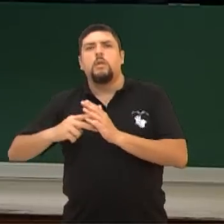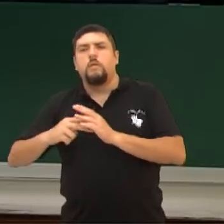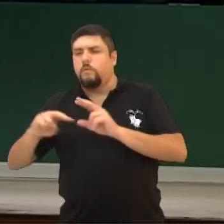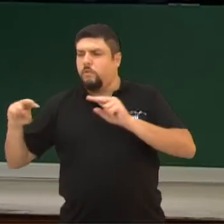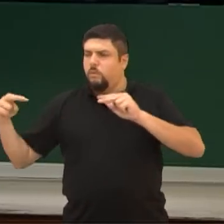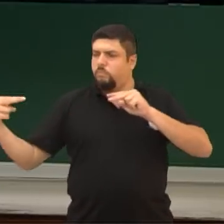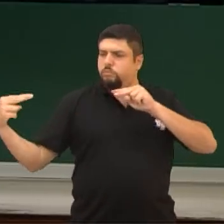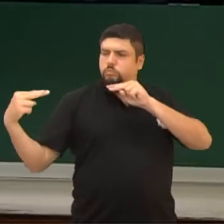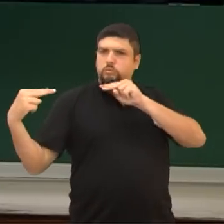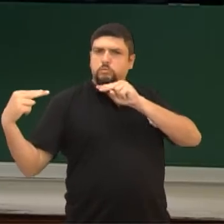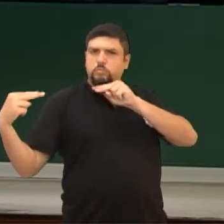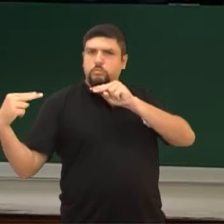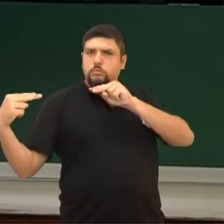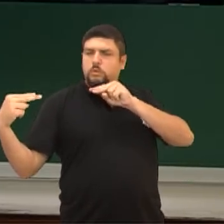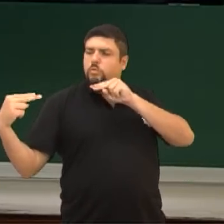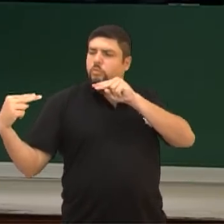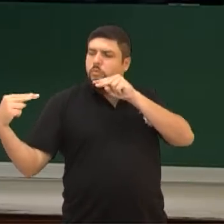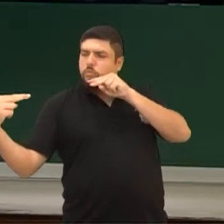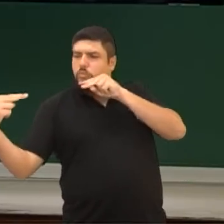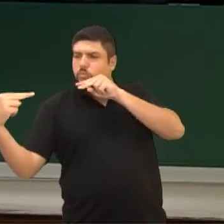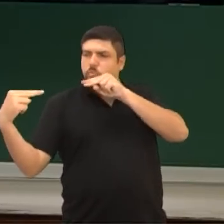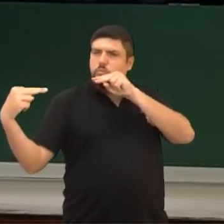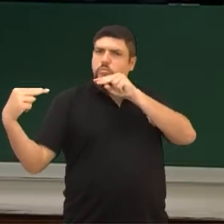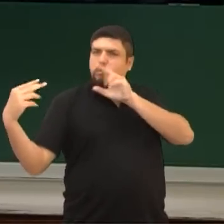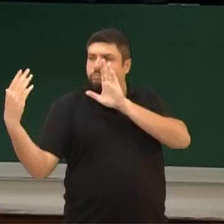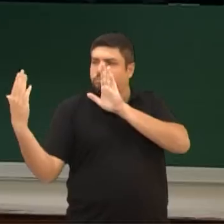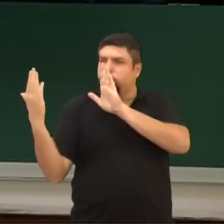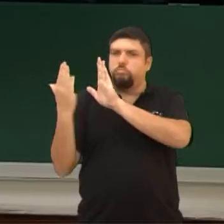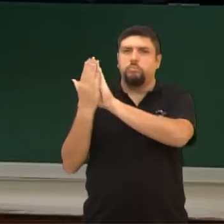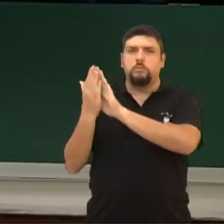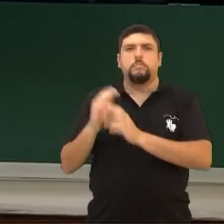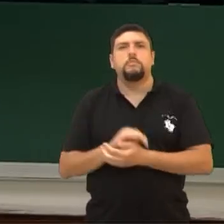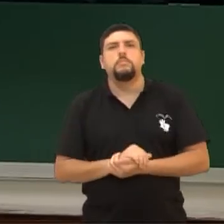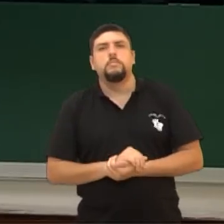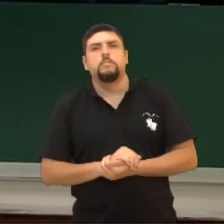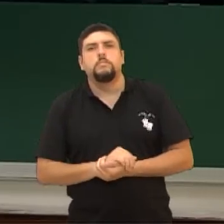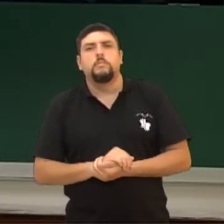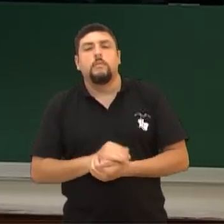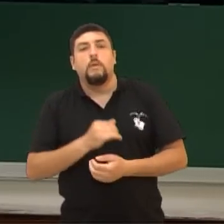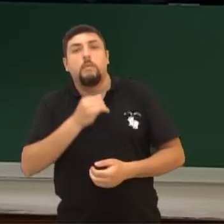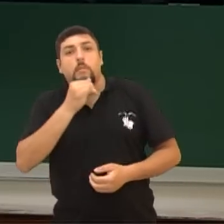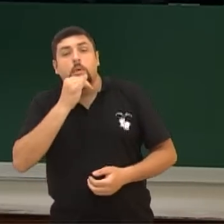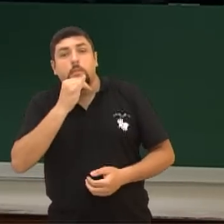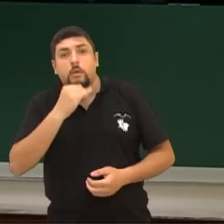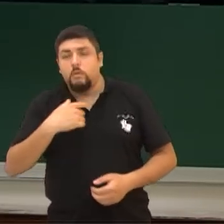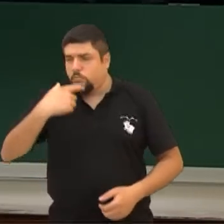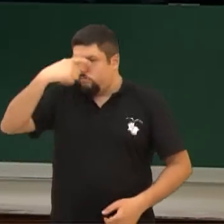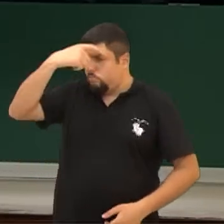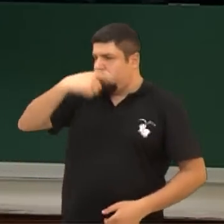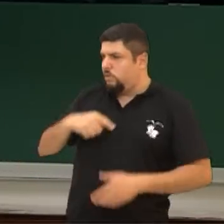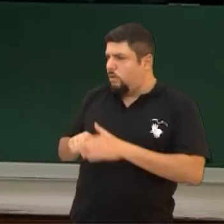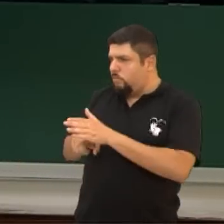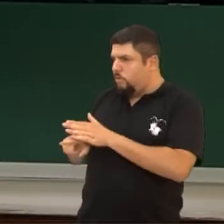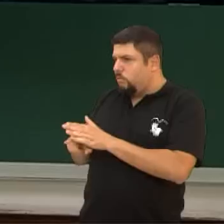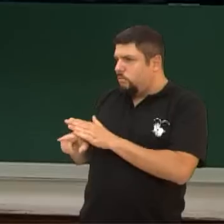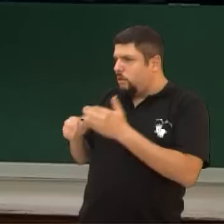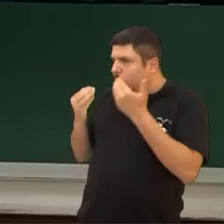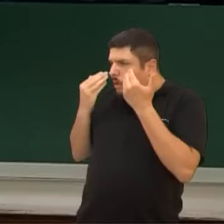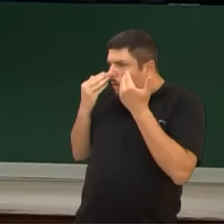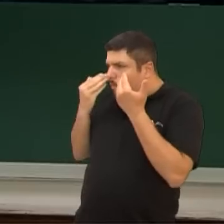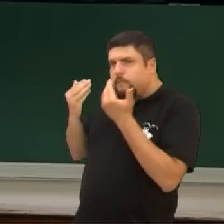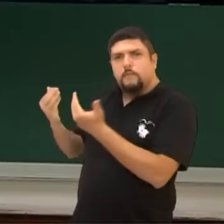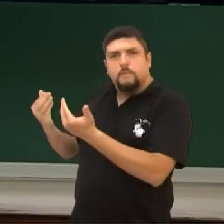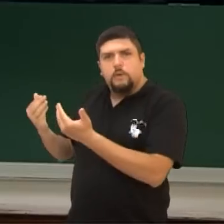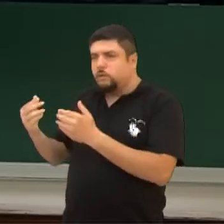é o ato de ver um ao outro. Né? Então, eu estou aqui fazendo, sou entrevistador, o meu entrevistado está aqui na minha frente,